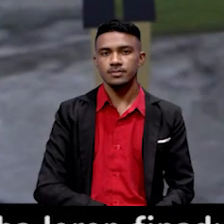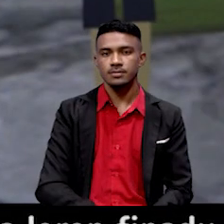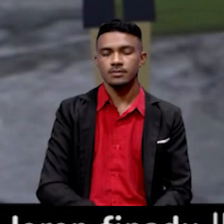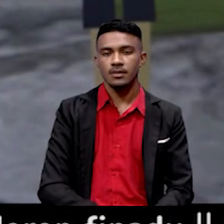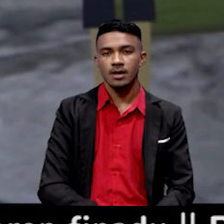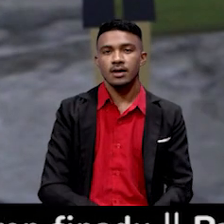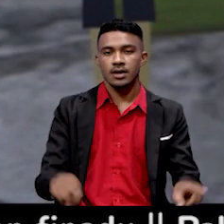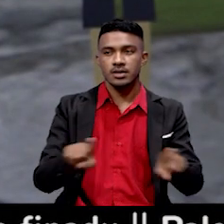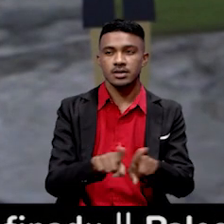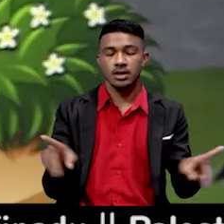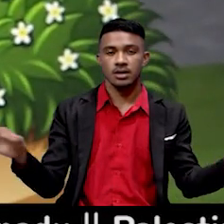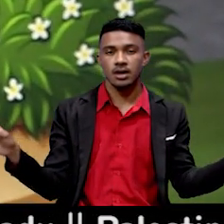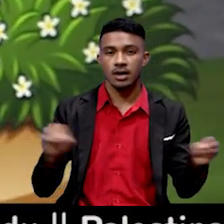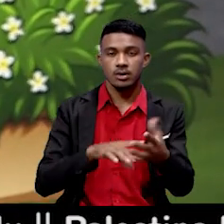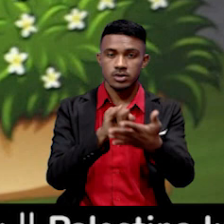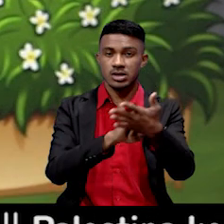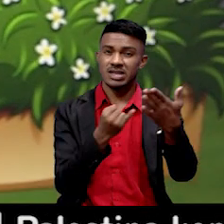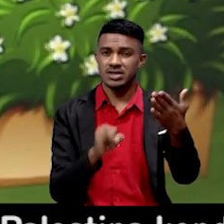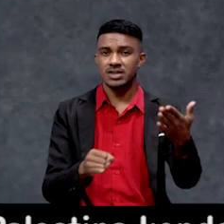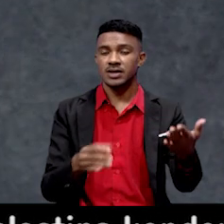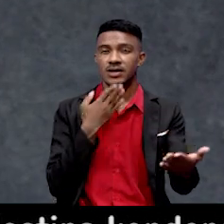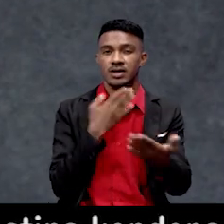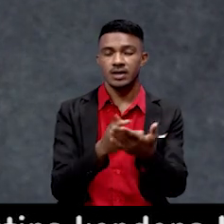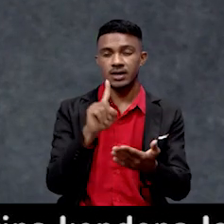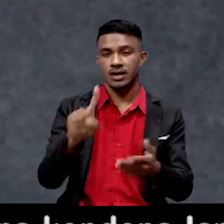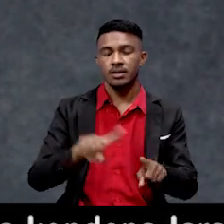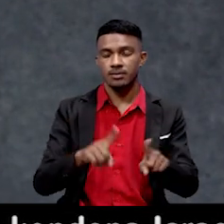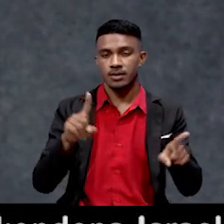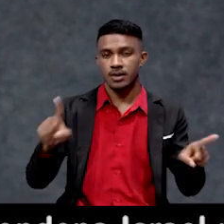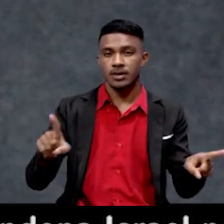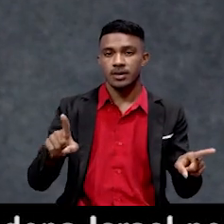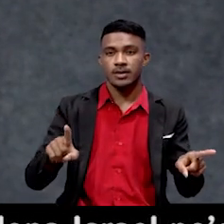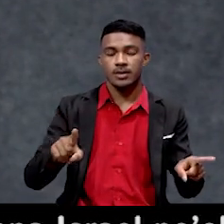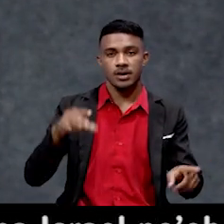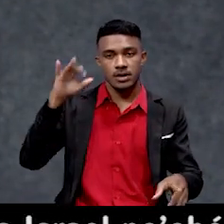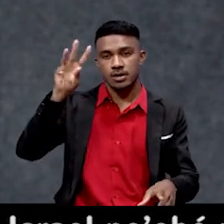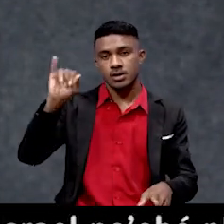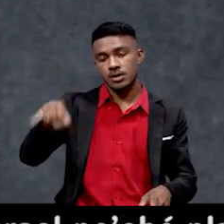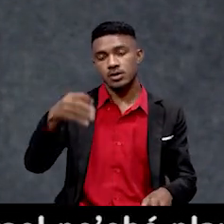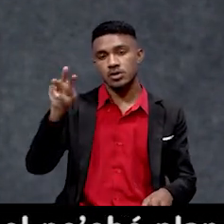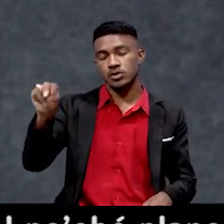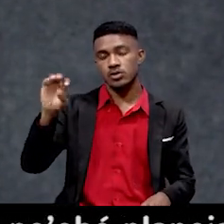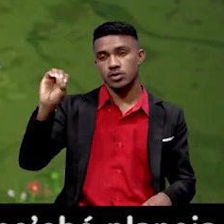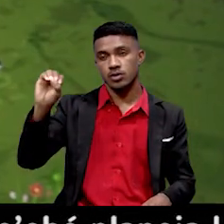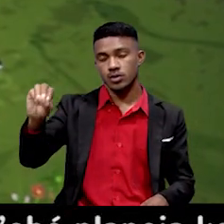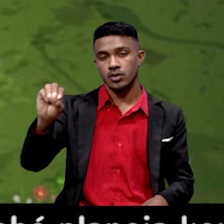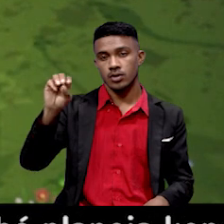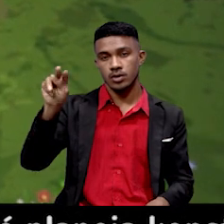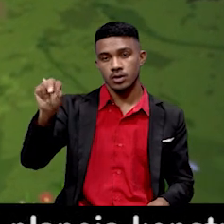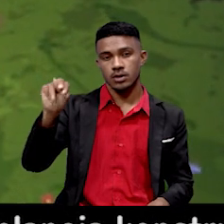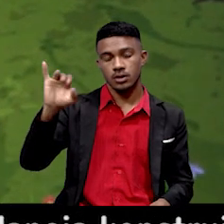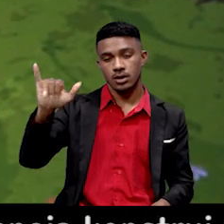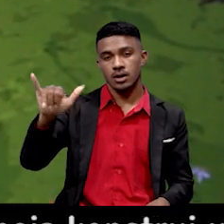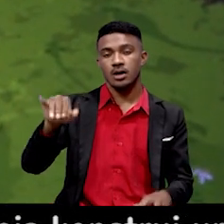Mas que ela os pintor ida, mas be Johnny hadomi mundo pintura. Ni iha vontade as, no gosta